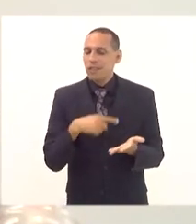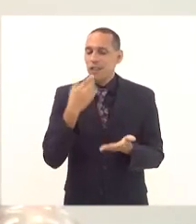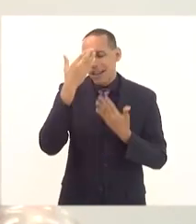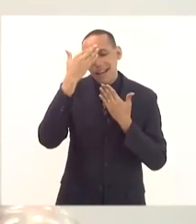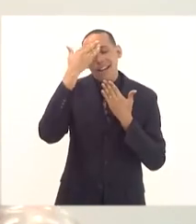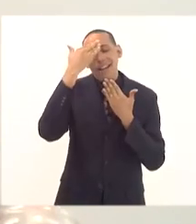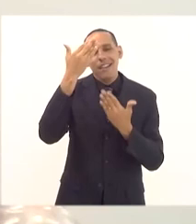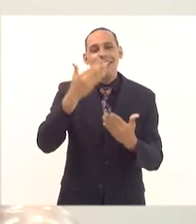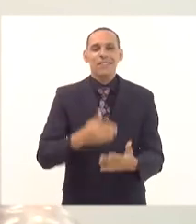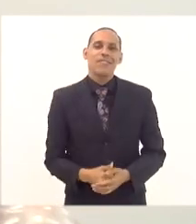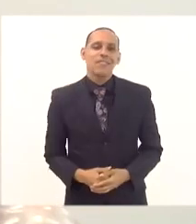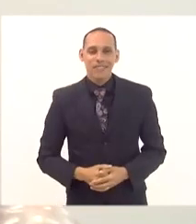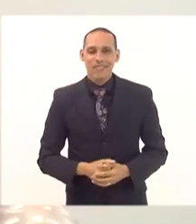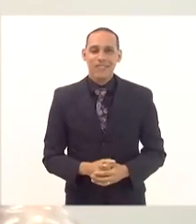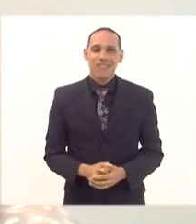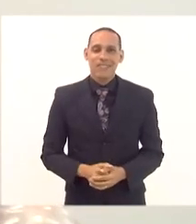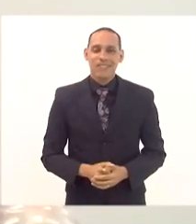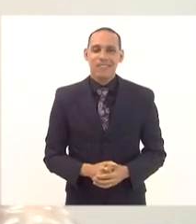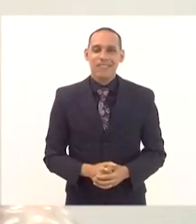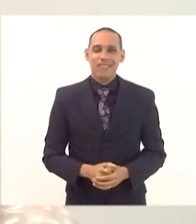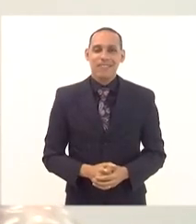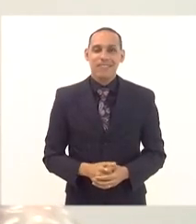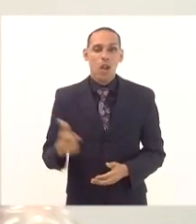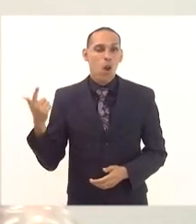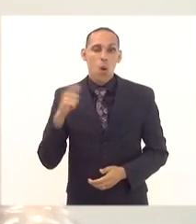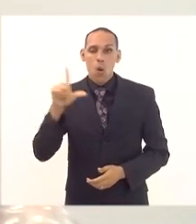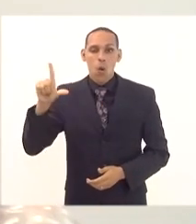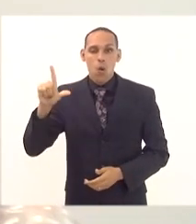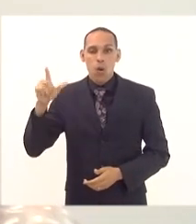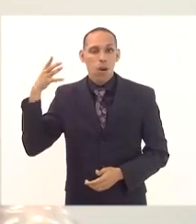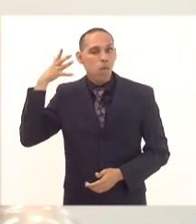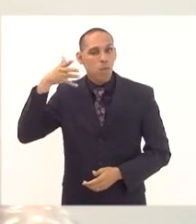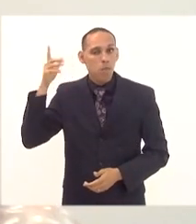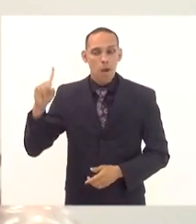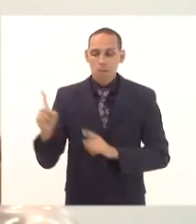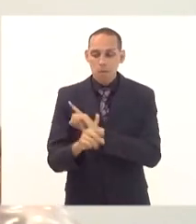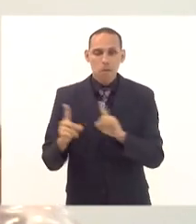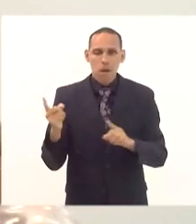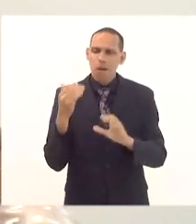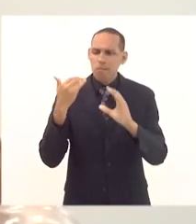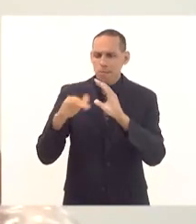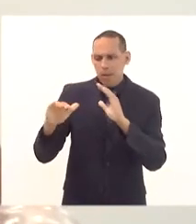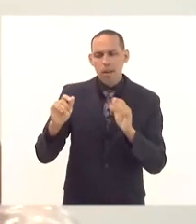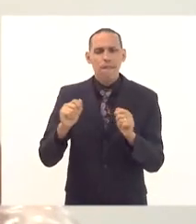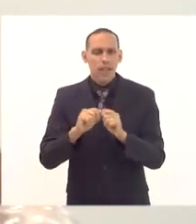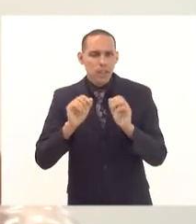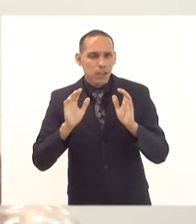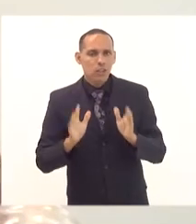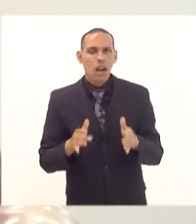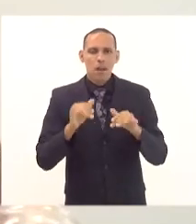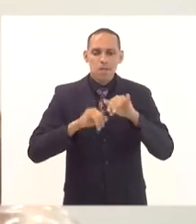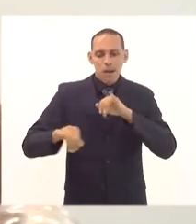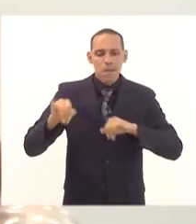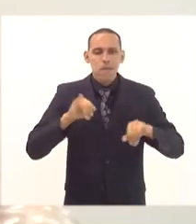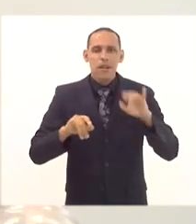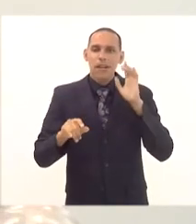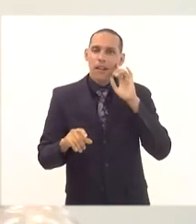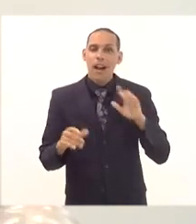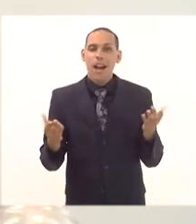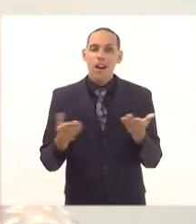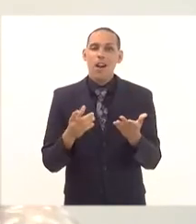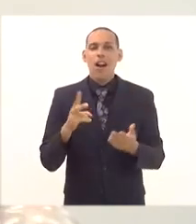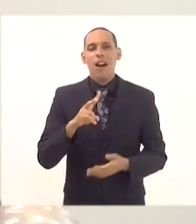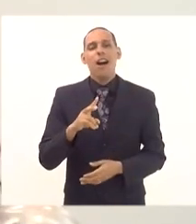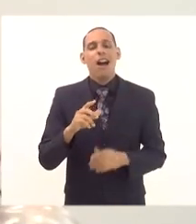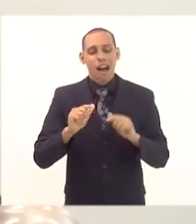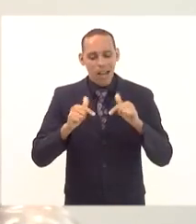agradecendo sem mais nenhuma intervenção com os encaminhamentos apropriadamente mencionados aqui a gente agora